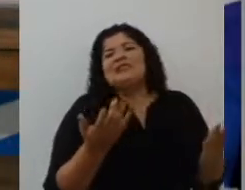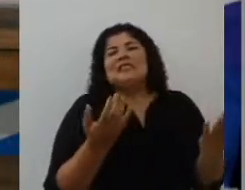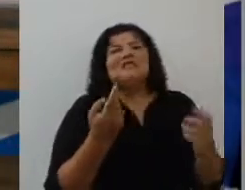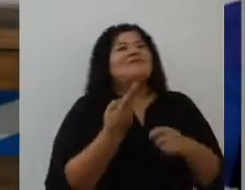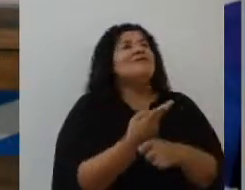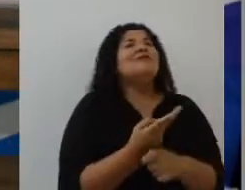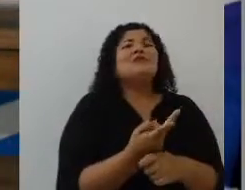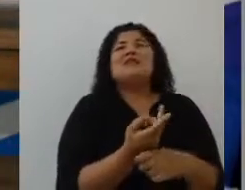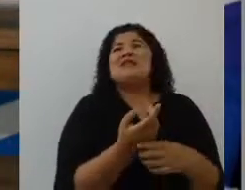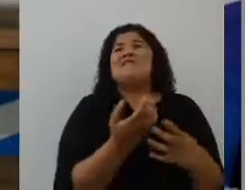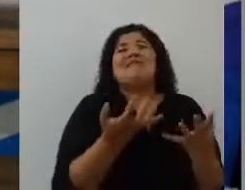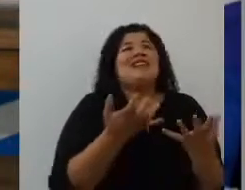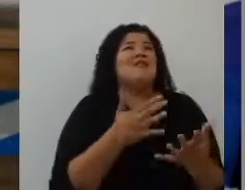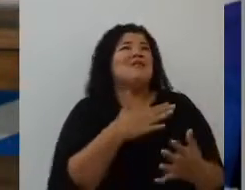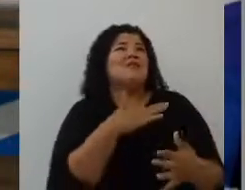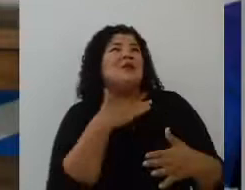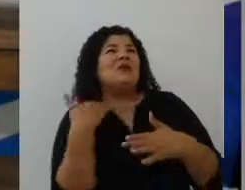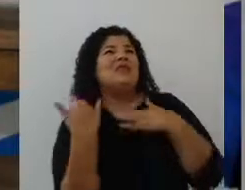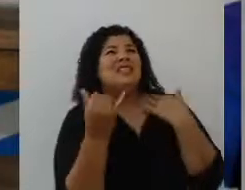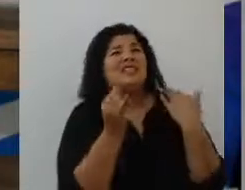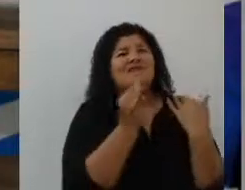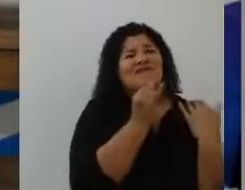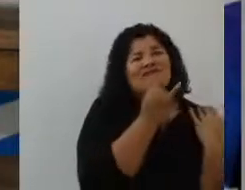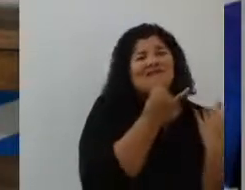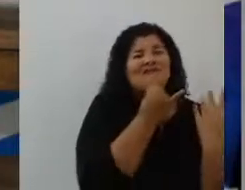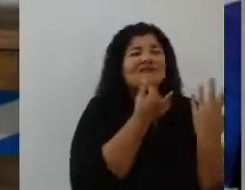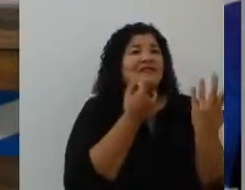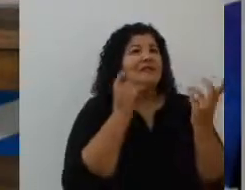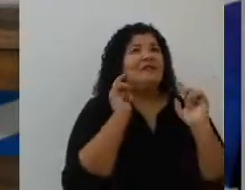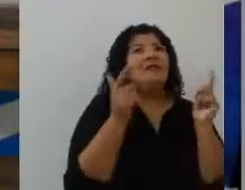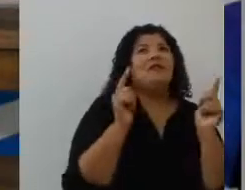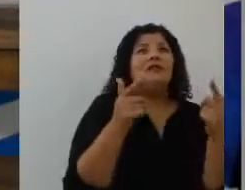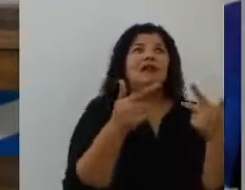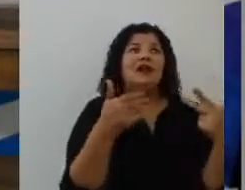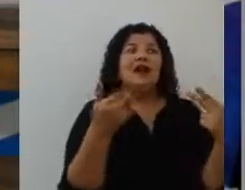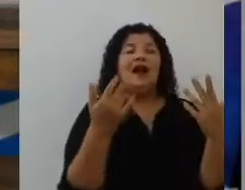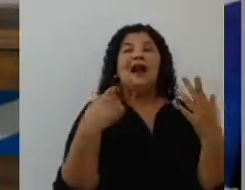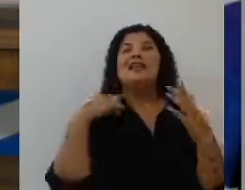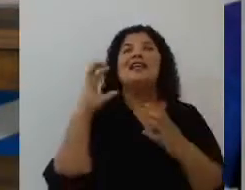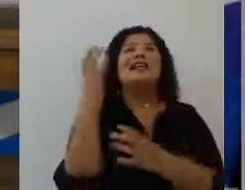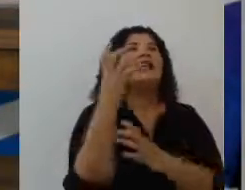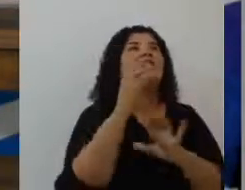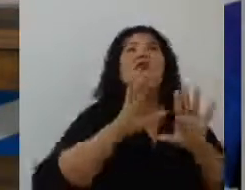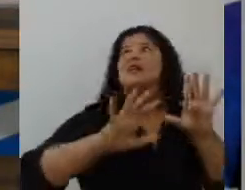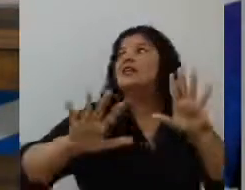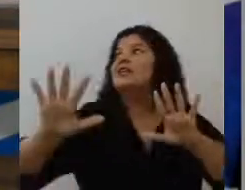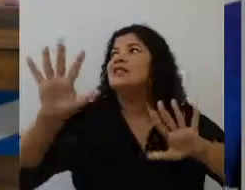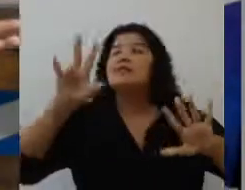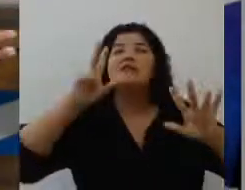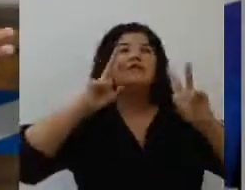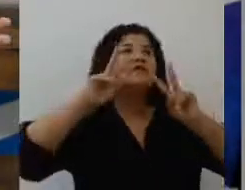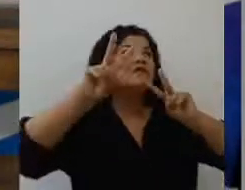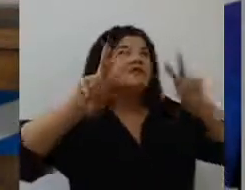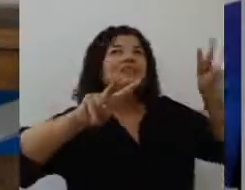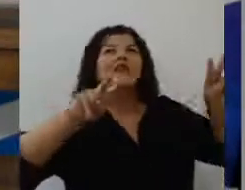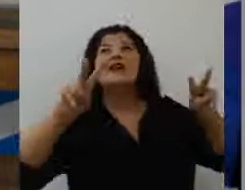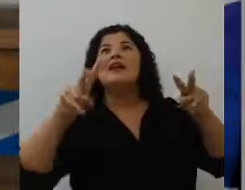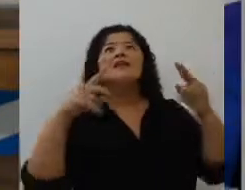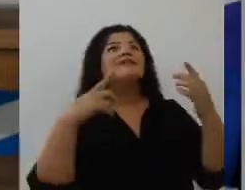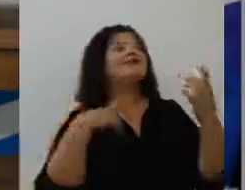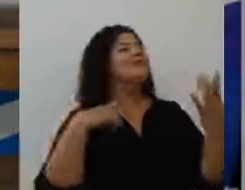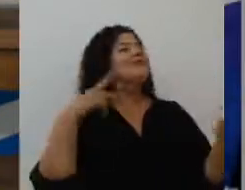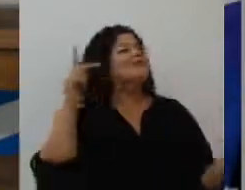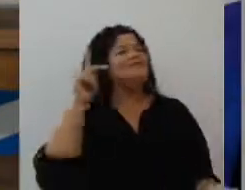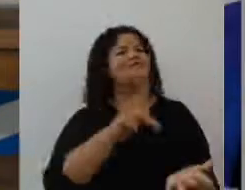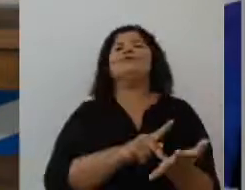buscando a morte, a tristeza, o devaneio, a natureza, o ambiente, o cenário onde se passa aquilo ali, é um